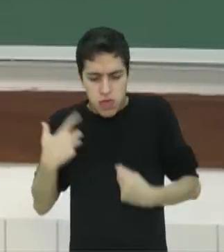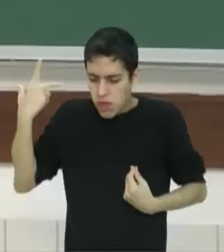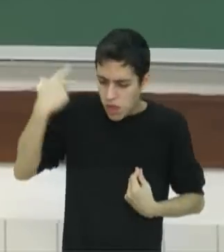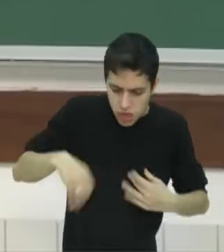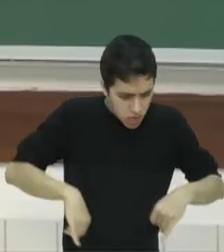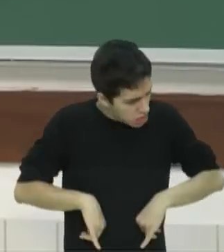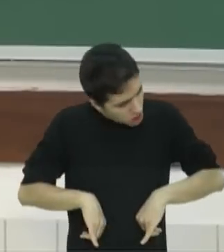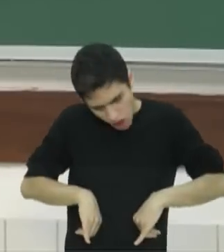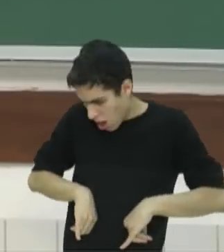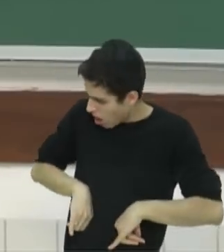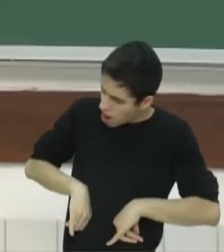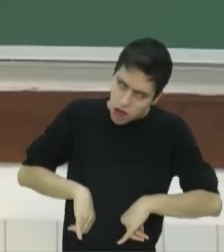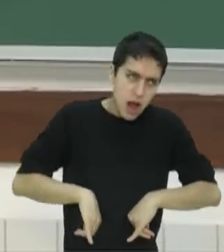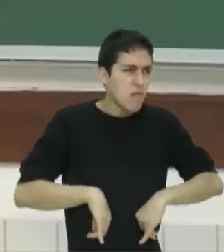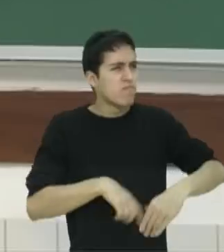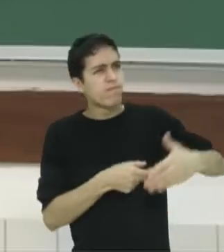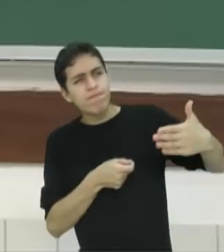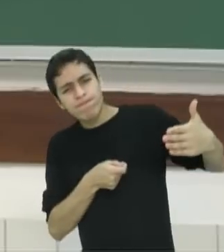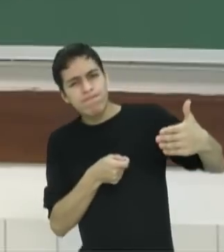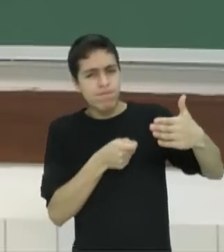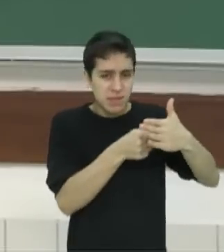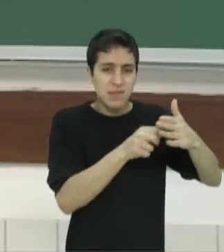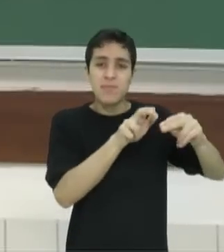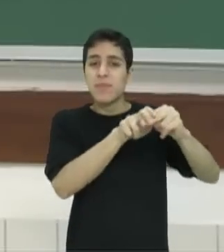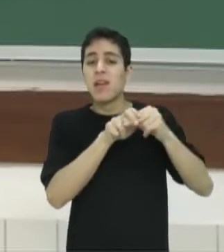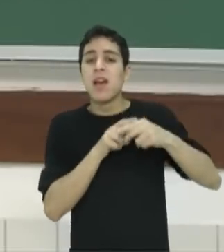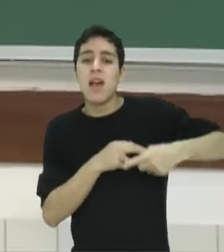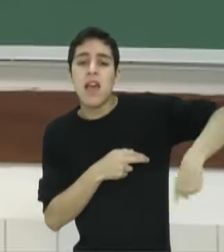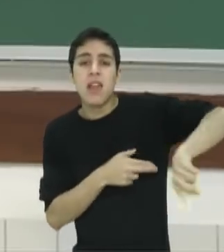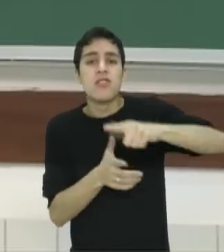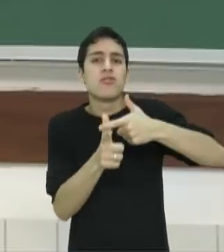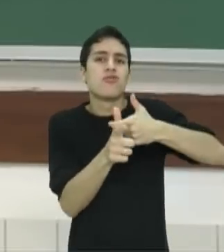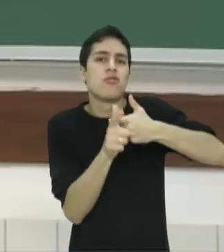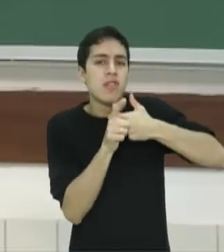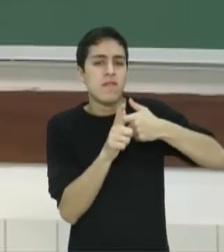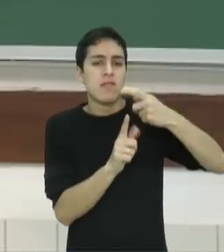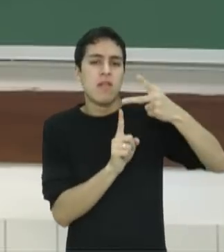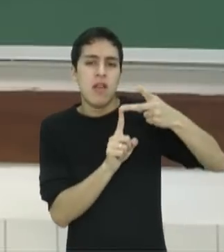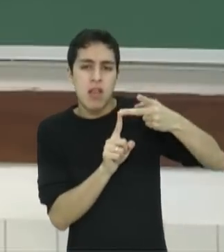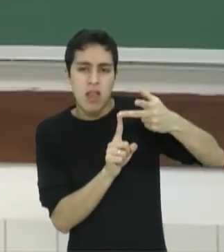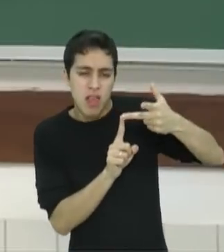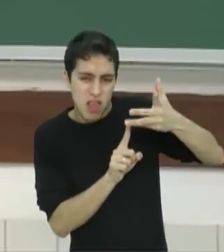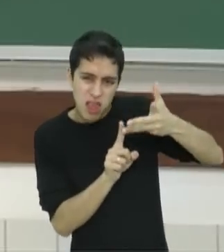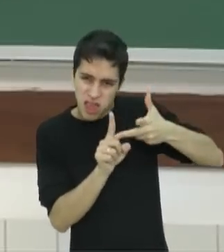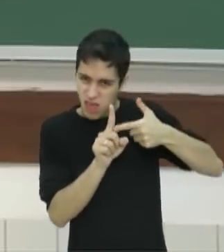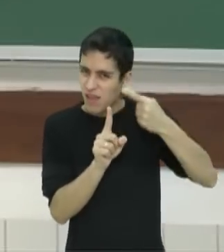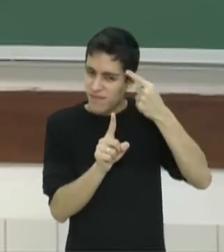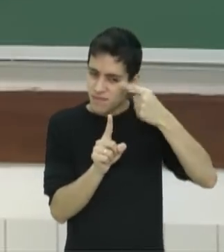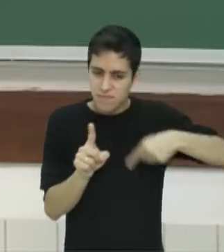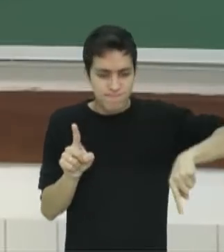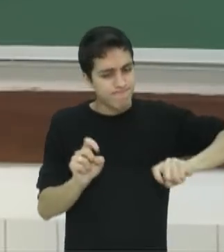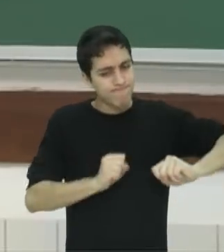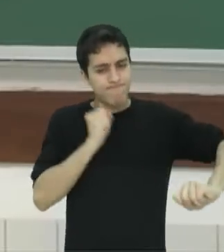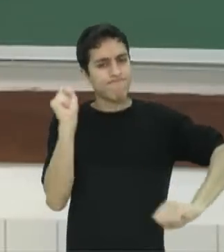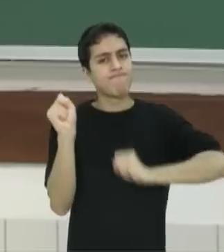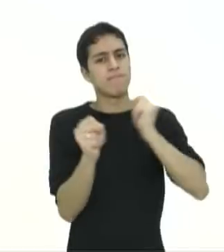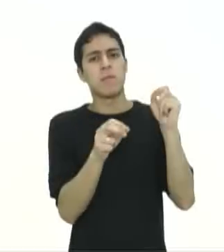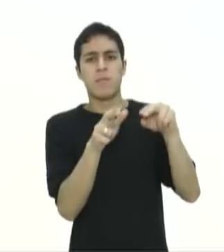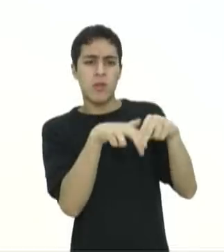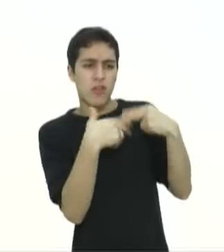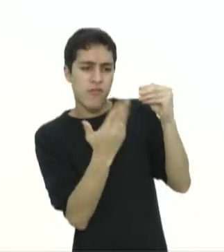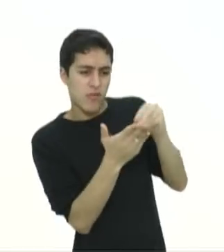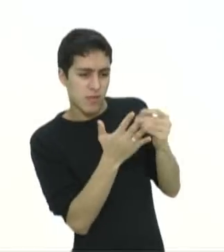questão da dívida, enfim, dessas injustiças, vamos dizer assim. Além disso, a revolta